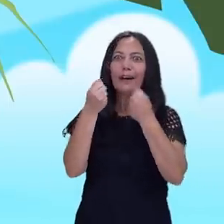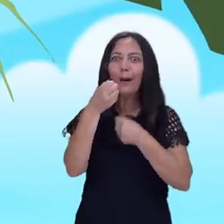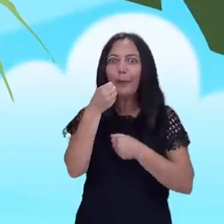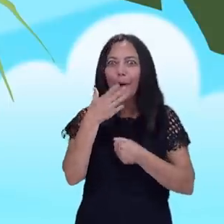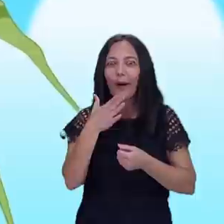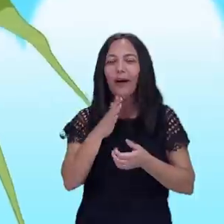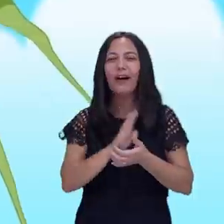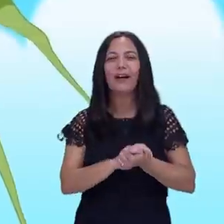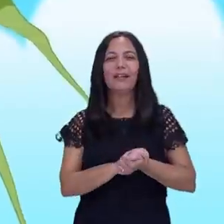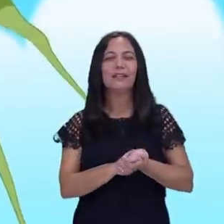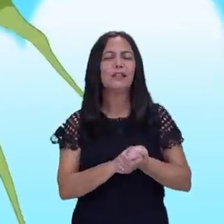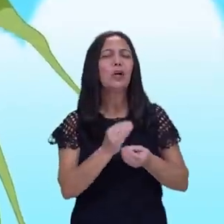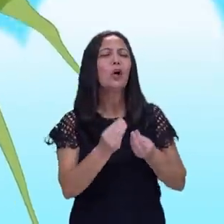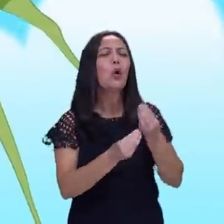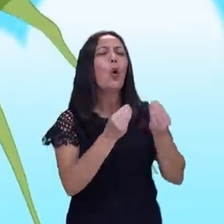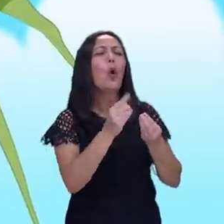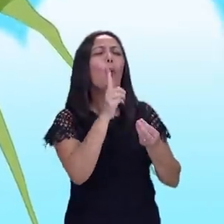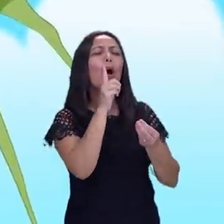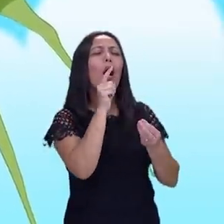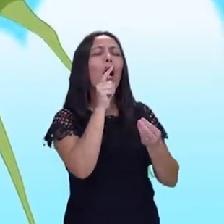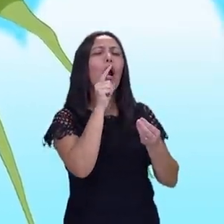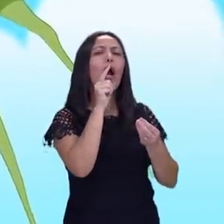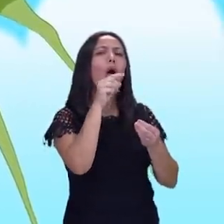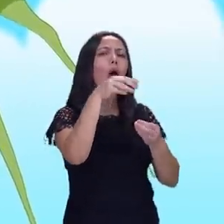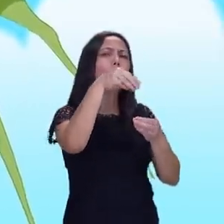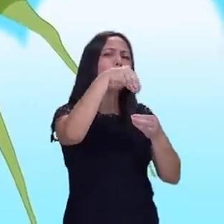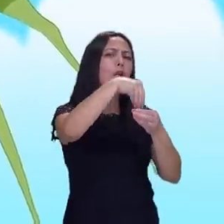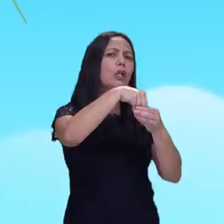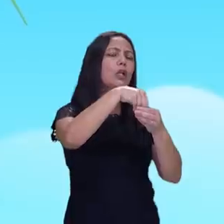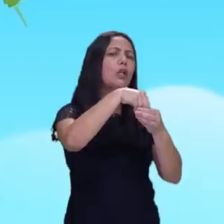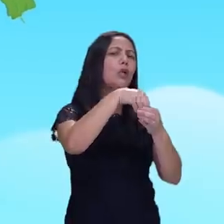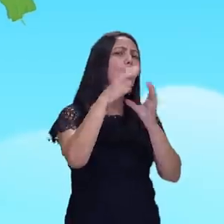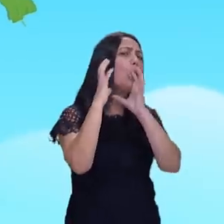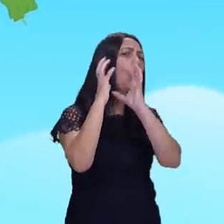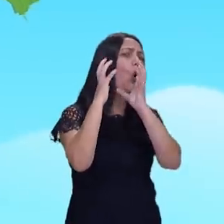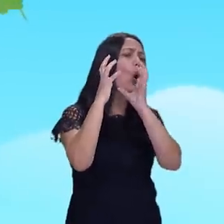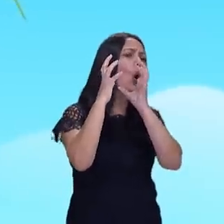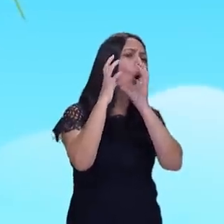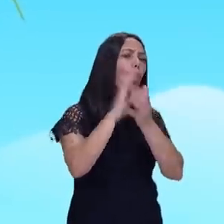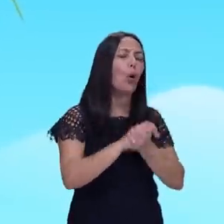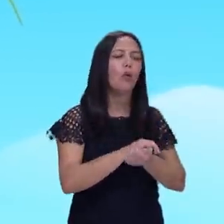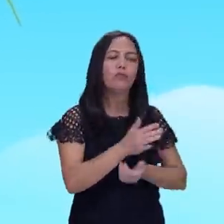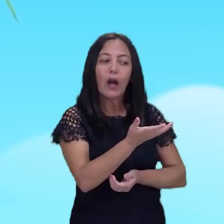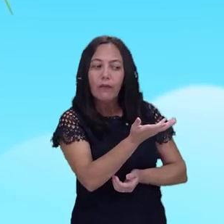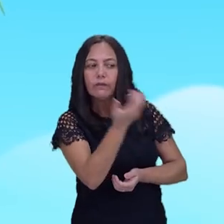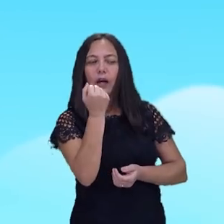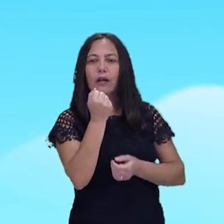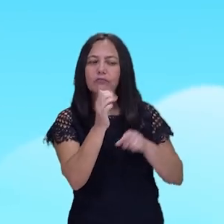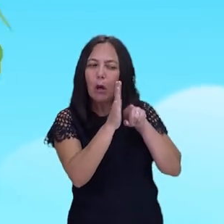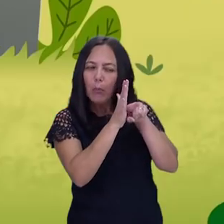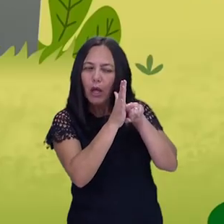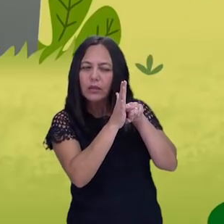incrível! Mas como a água de coco veio parar aqui dentro? Siga-nos!